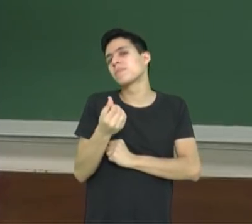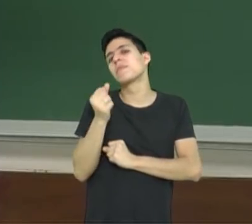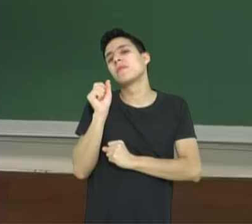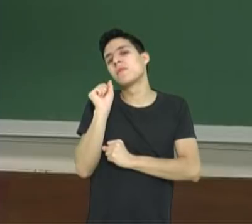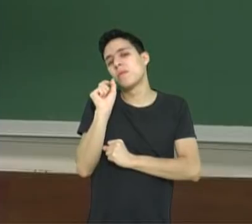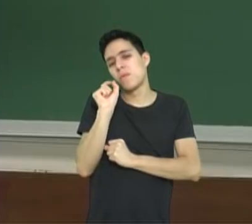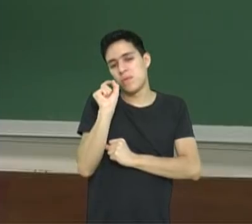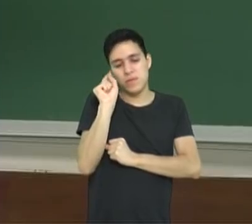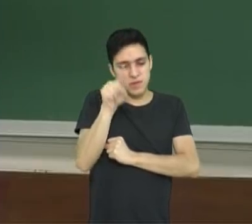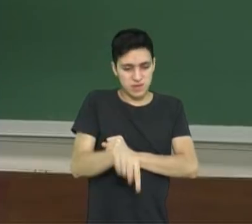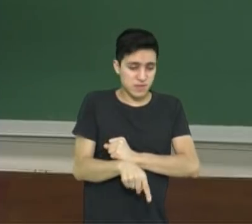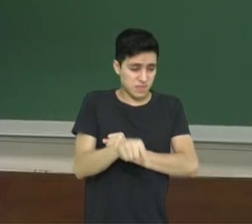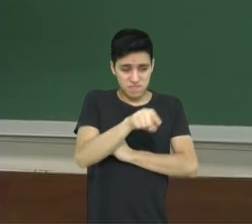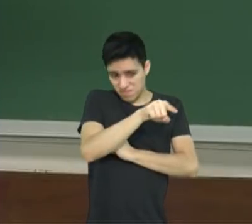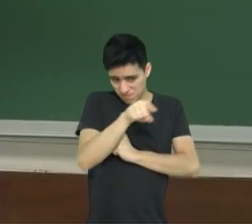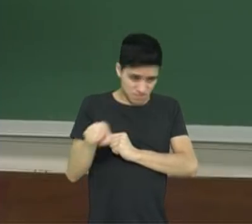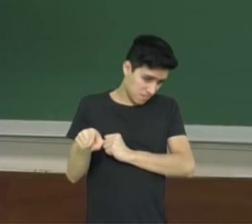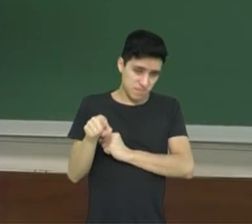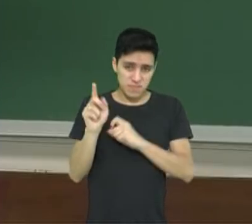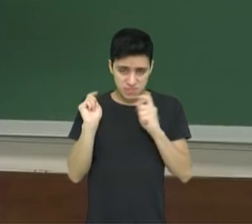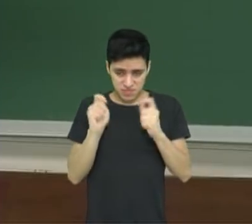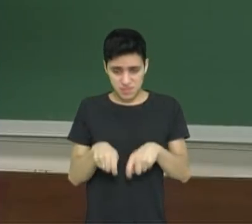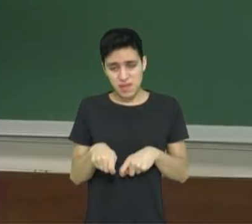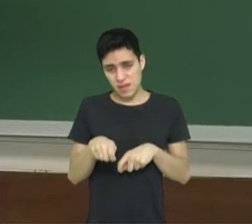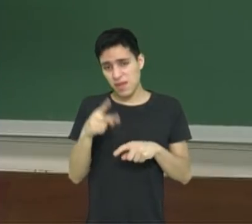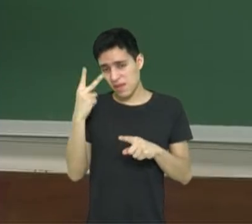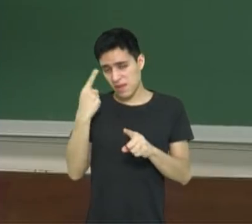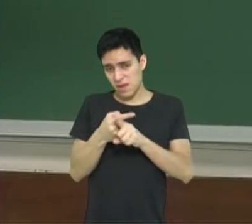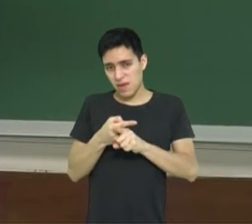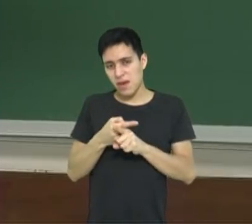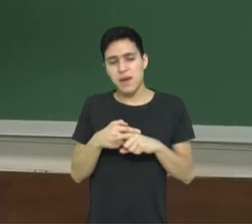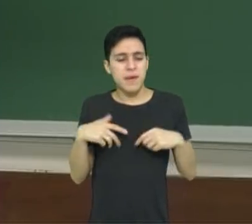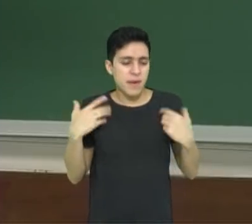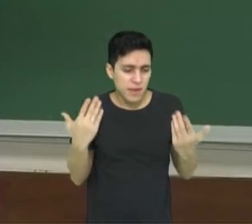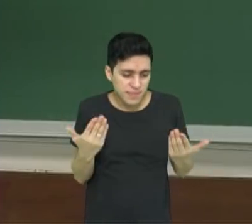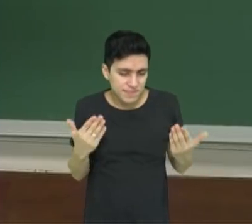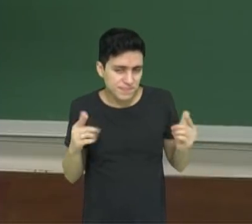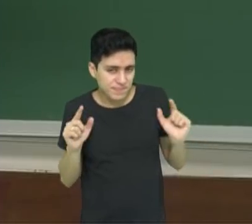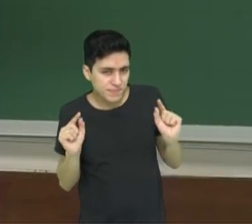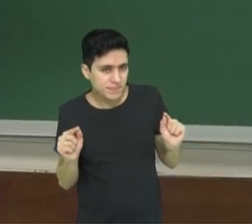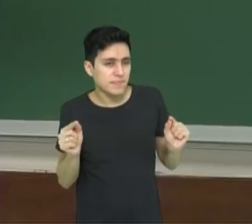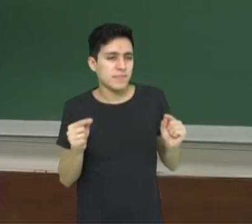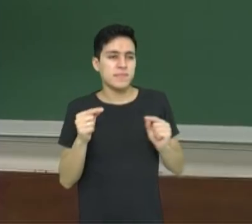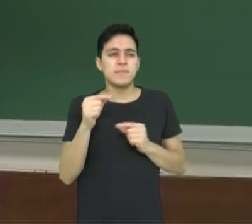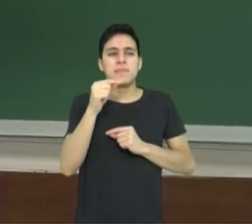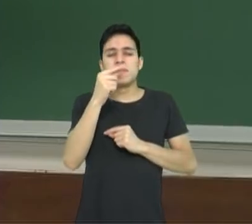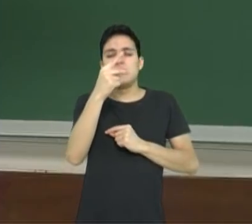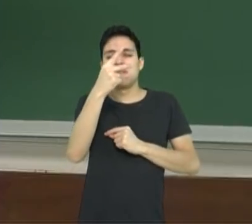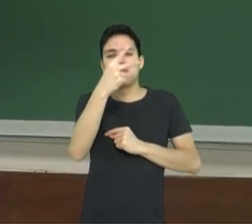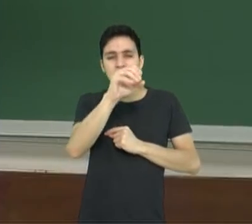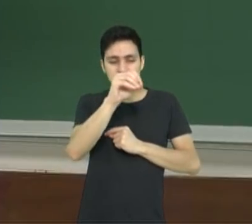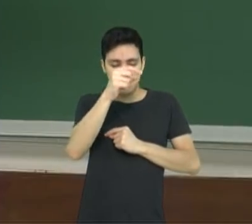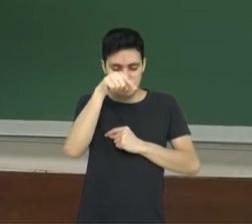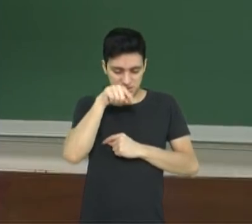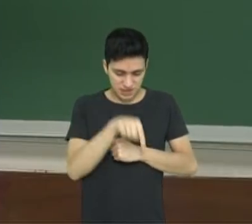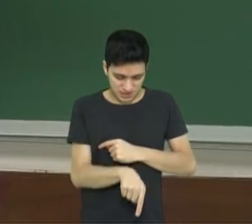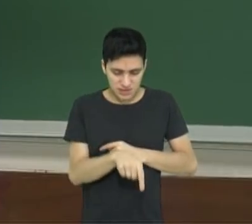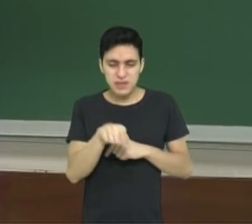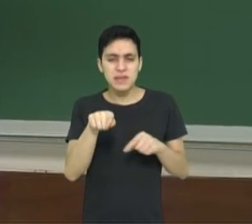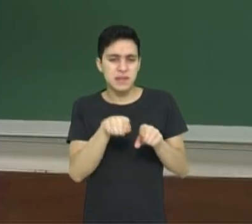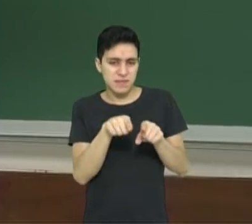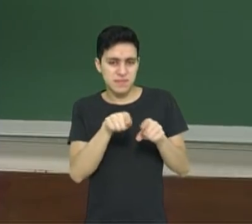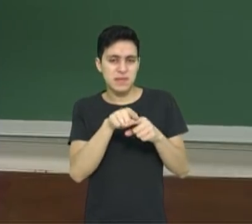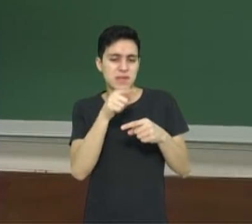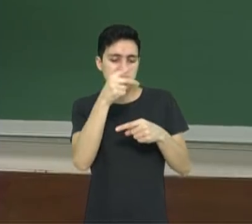Os dois são múltiplos de 2. Então, nós podemos dividir em cima, que é o numerador, e embaixo, que é o denominador,